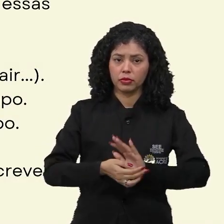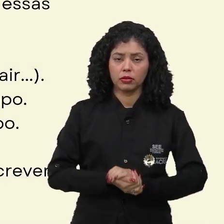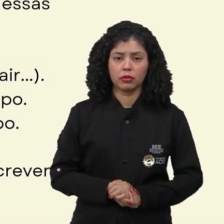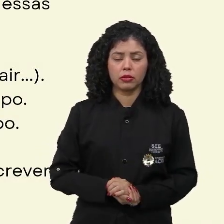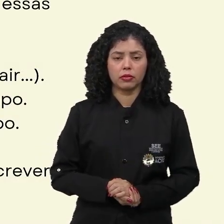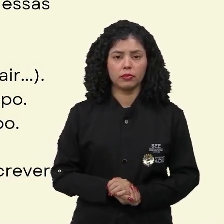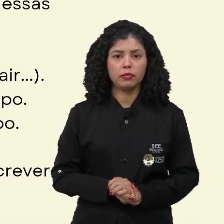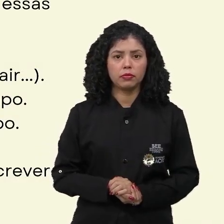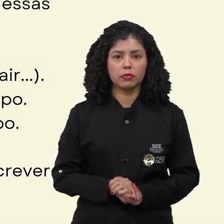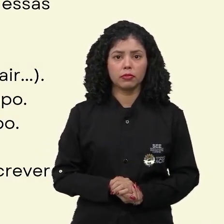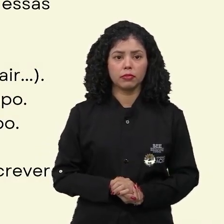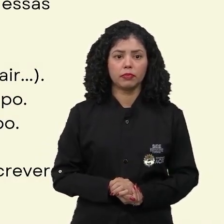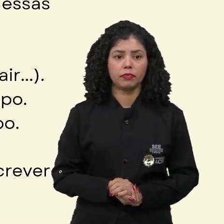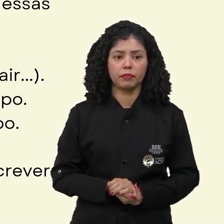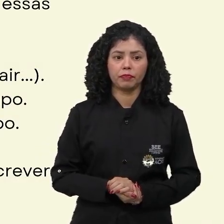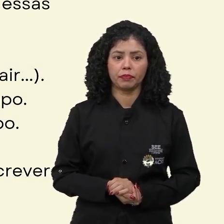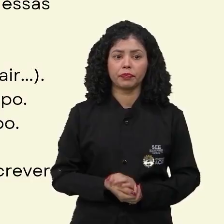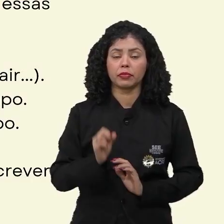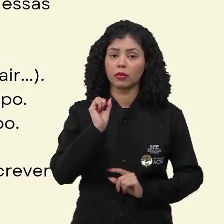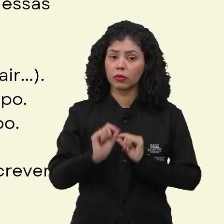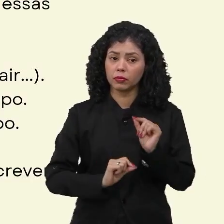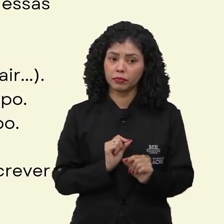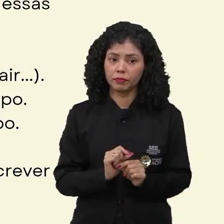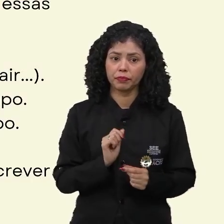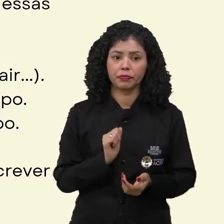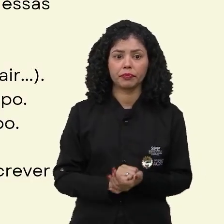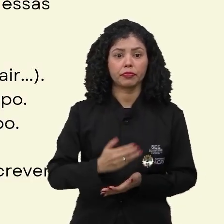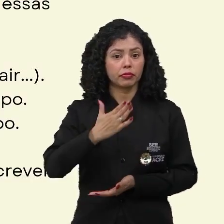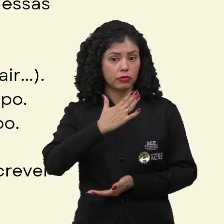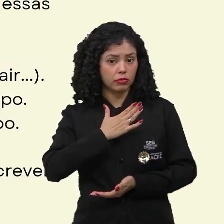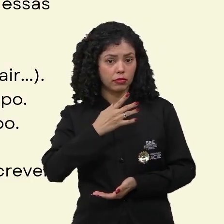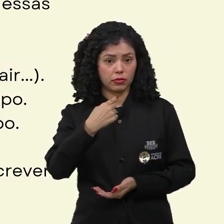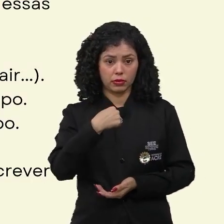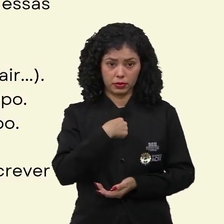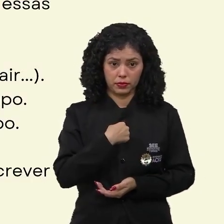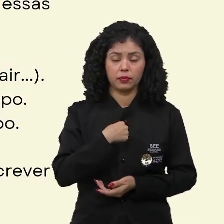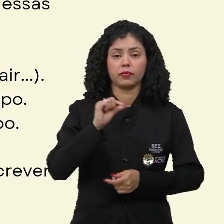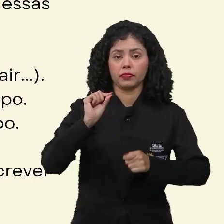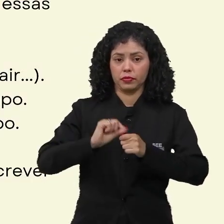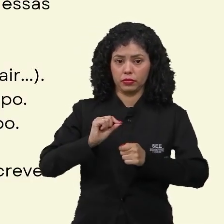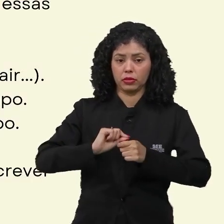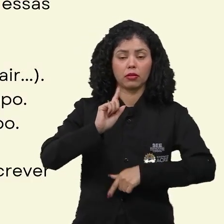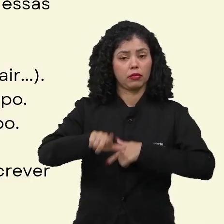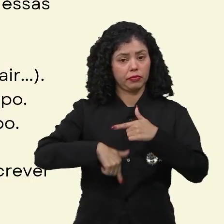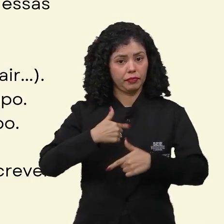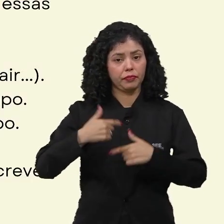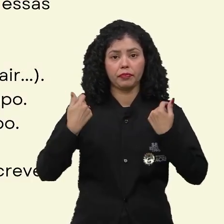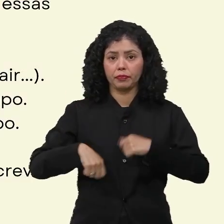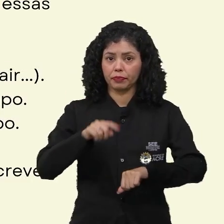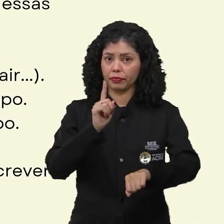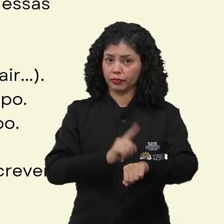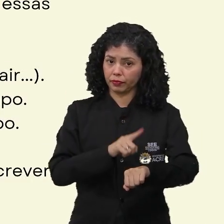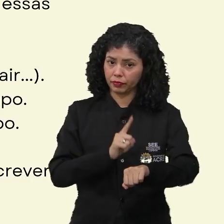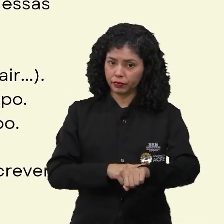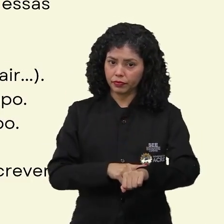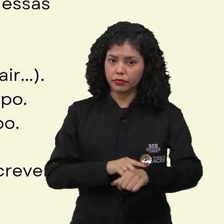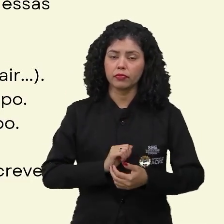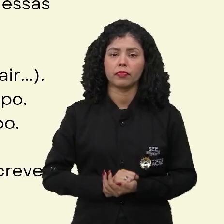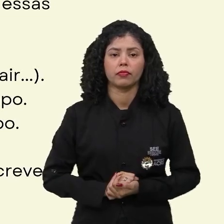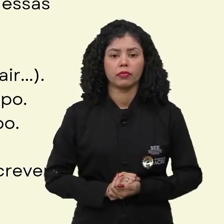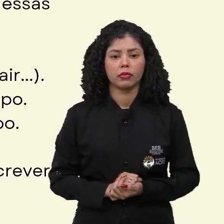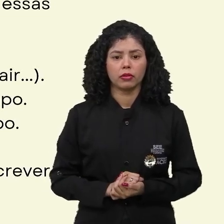padrão. O correto seria o quê? Para eu fazer o trabalho, preciso